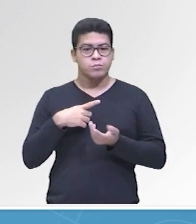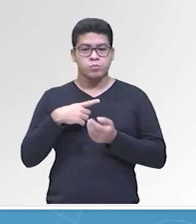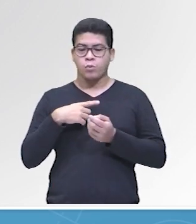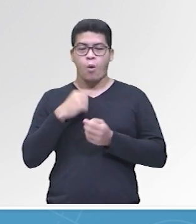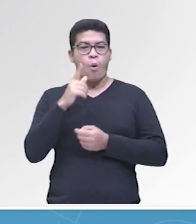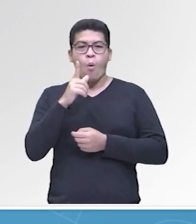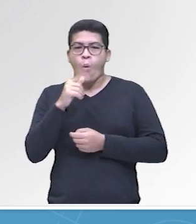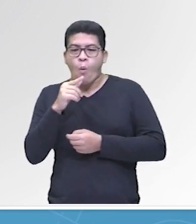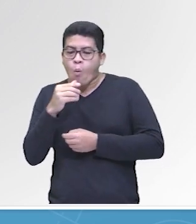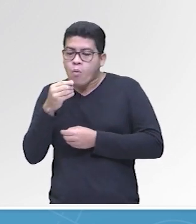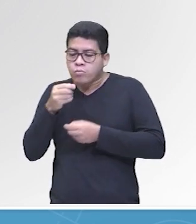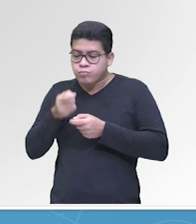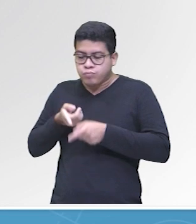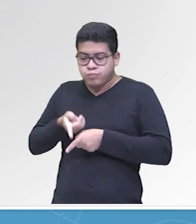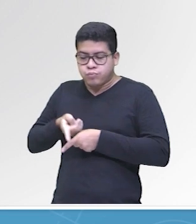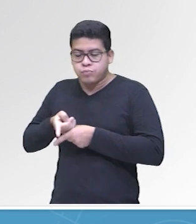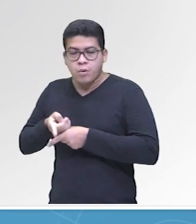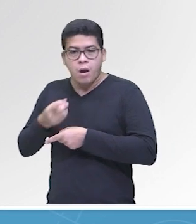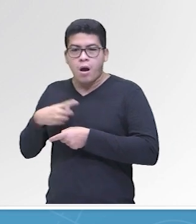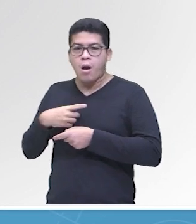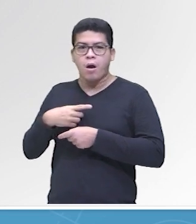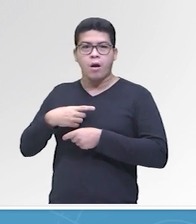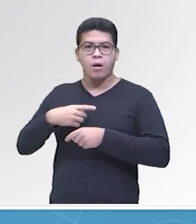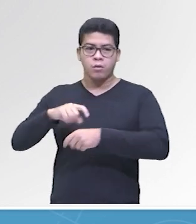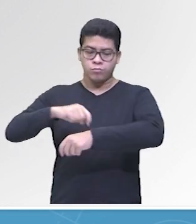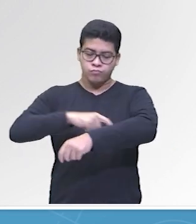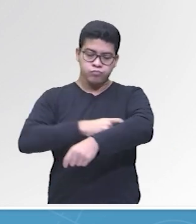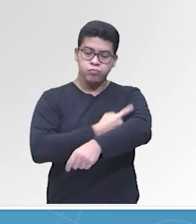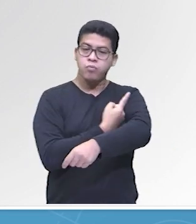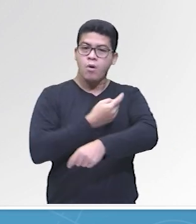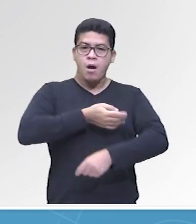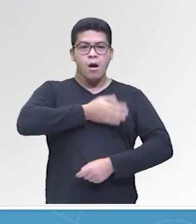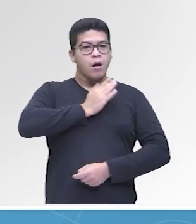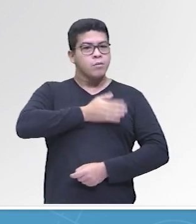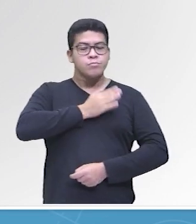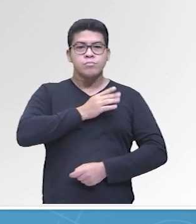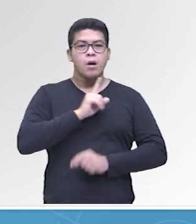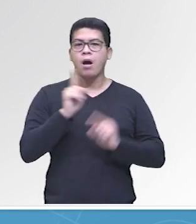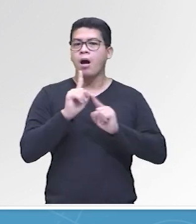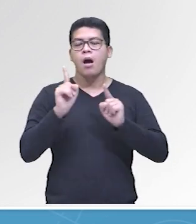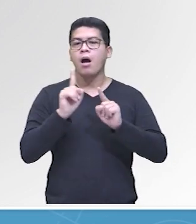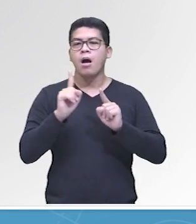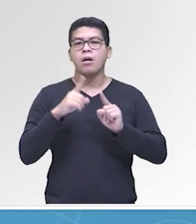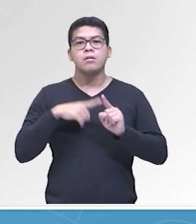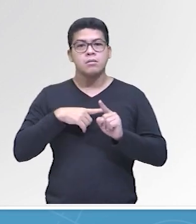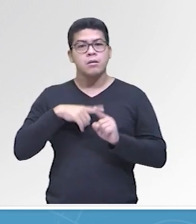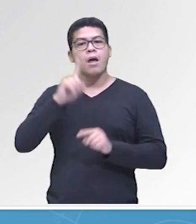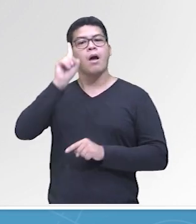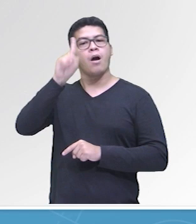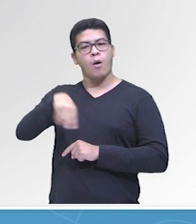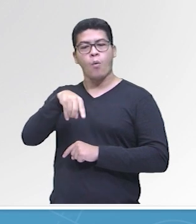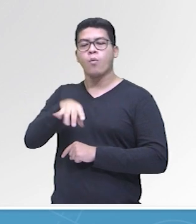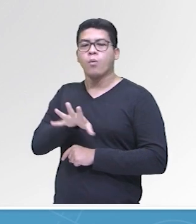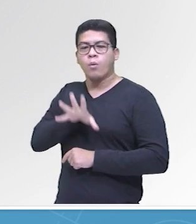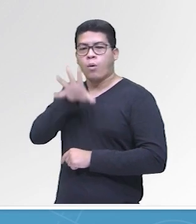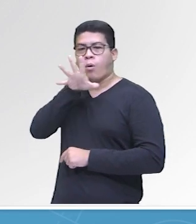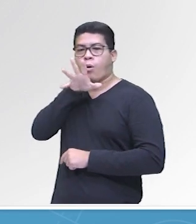urinário, não é o circulatório, nem é o sanguíneo. Nós estamos falando do sistema